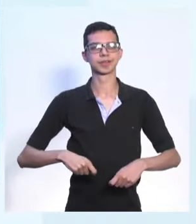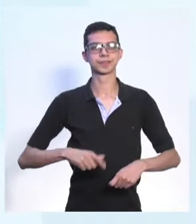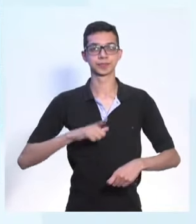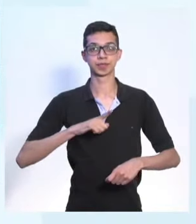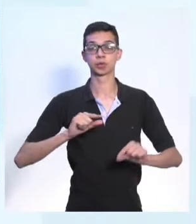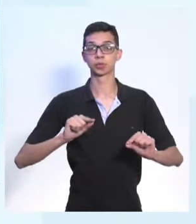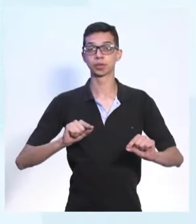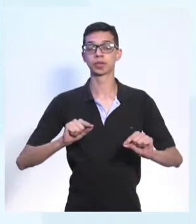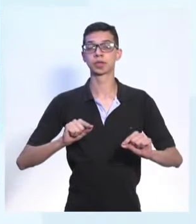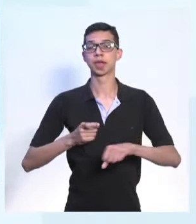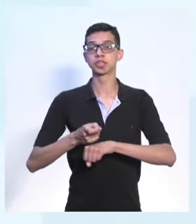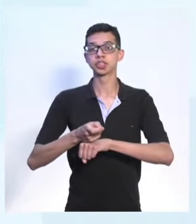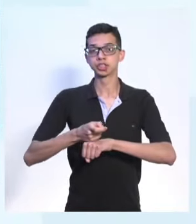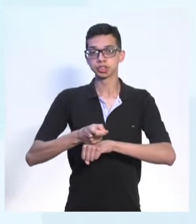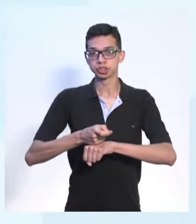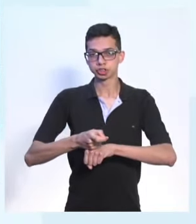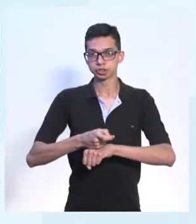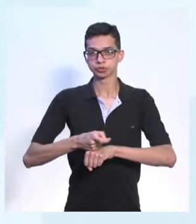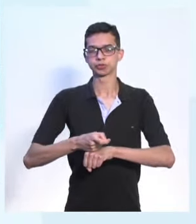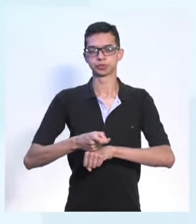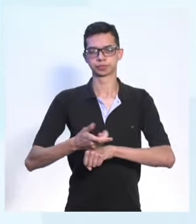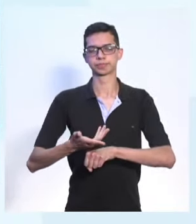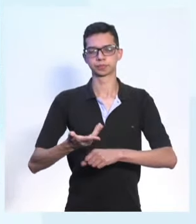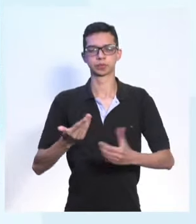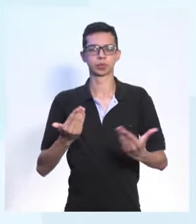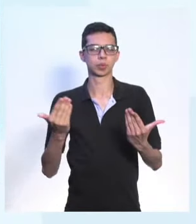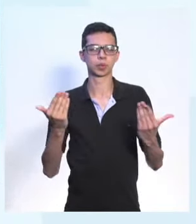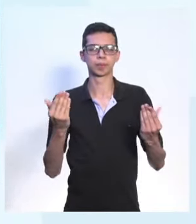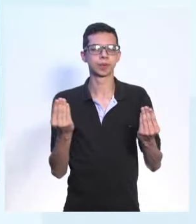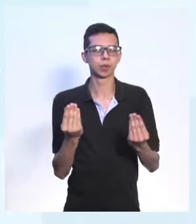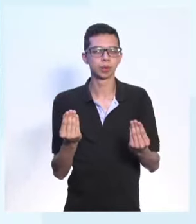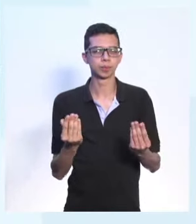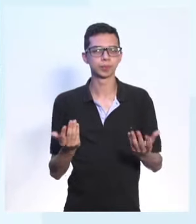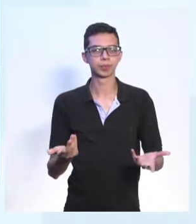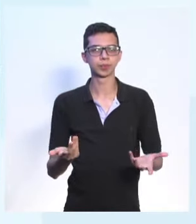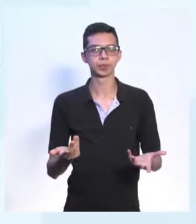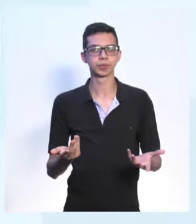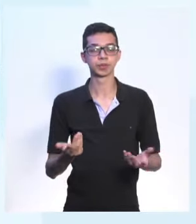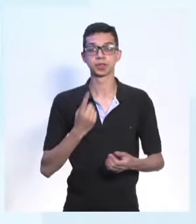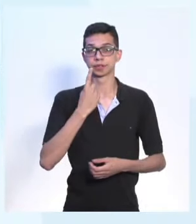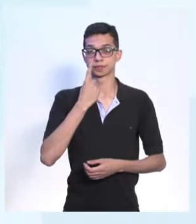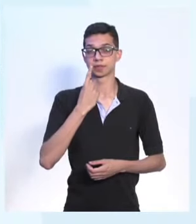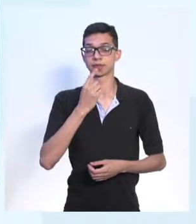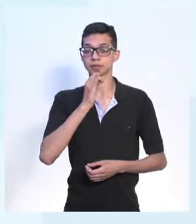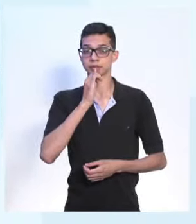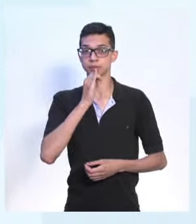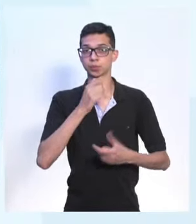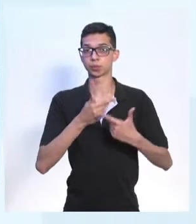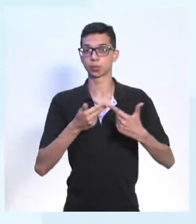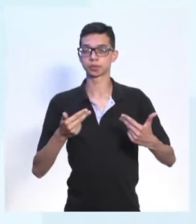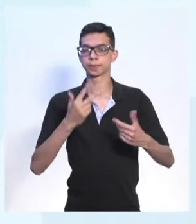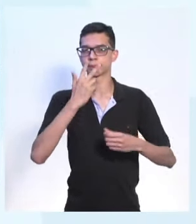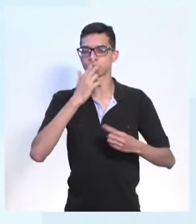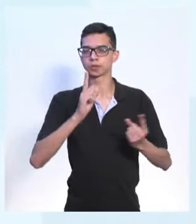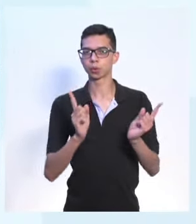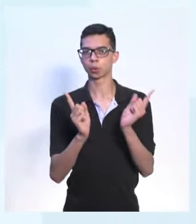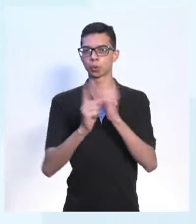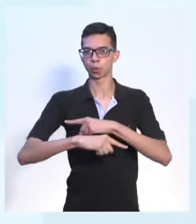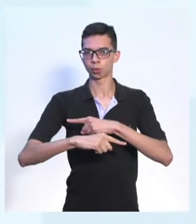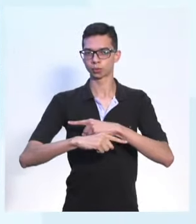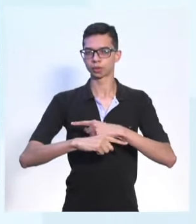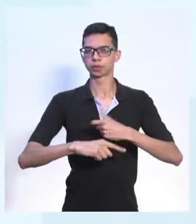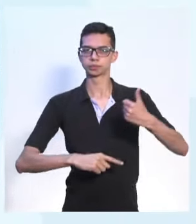adjetivos, verbinhos, a gente pode associar com o negativo, o oposto. Isso. Dele, né? Então,